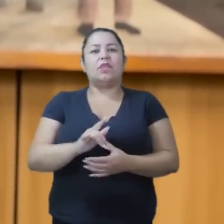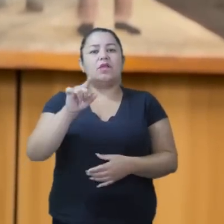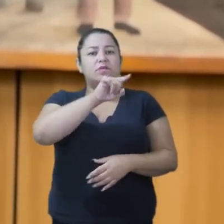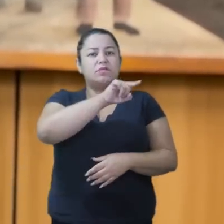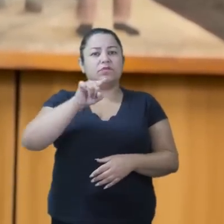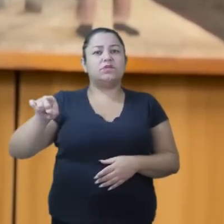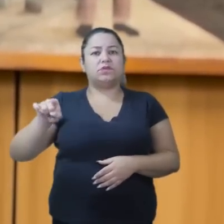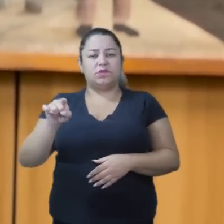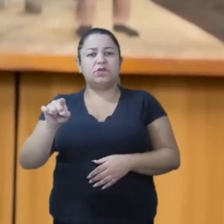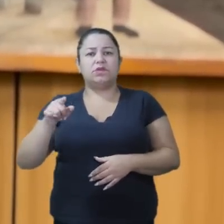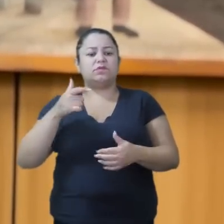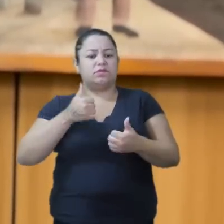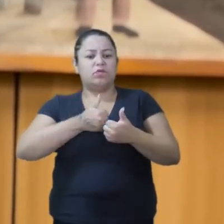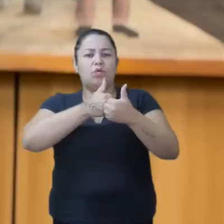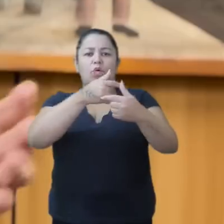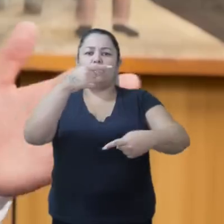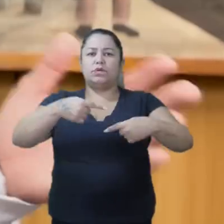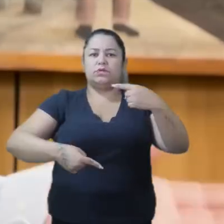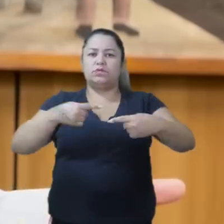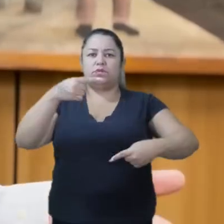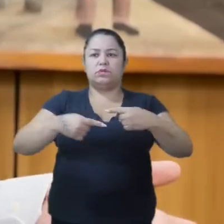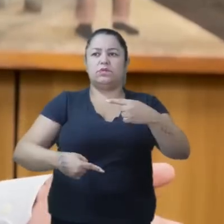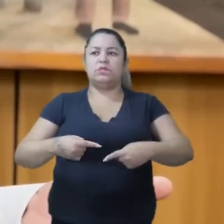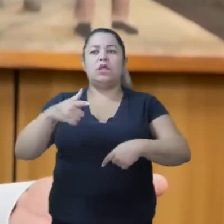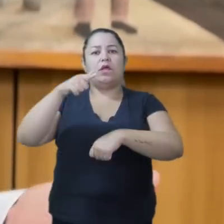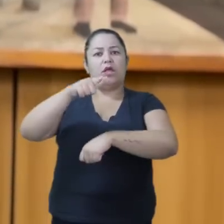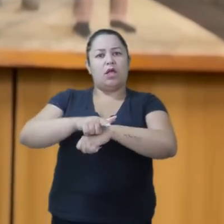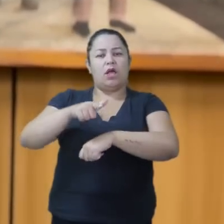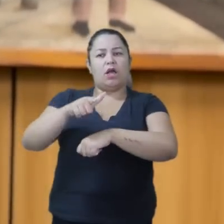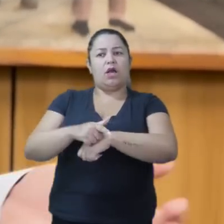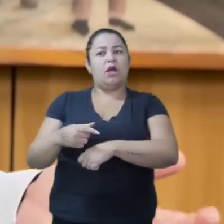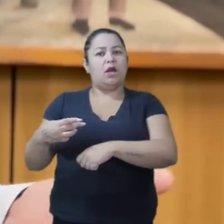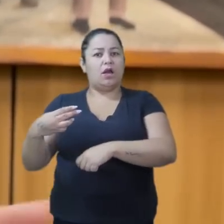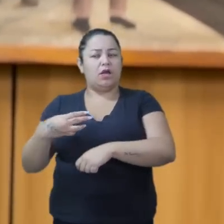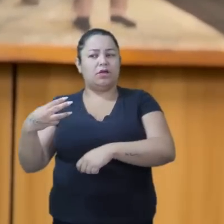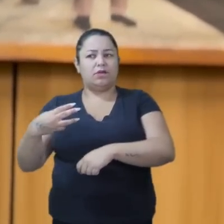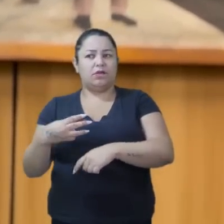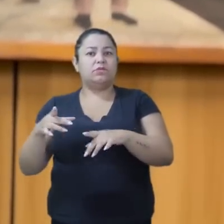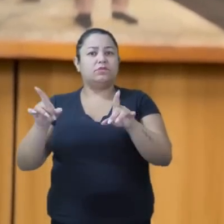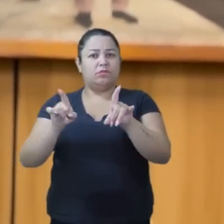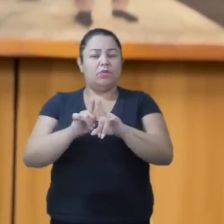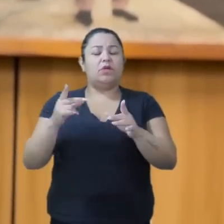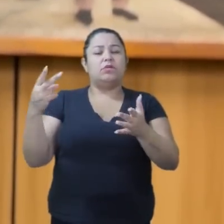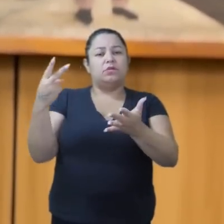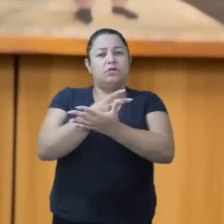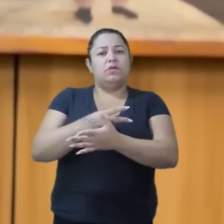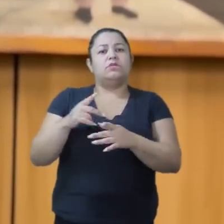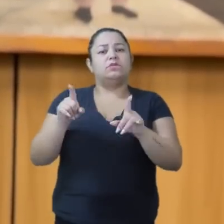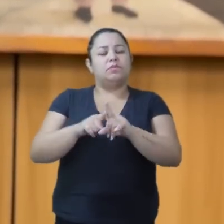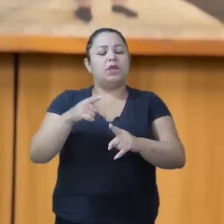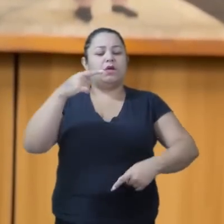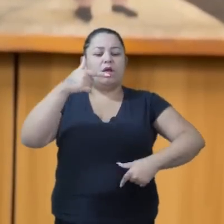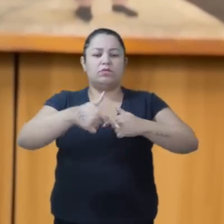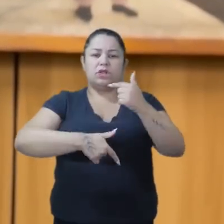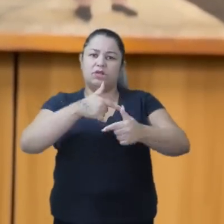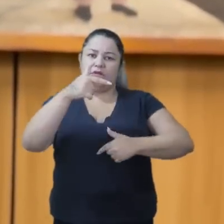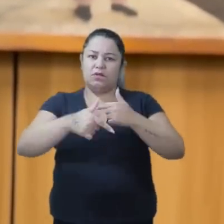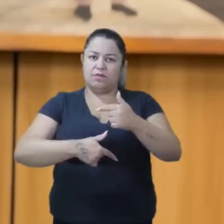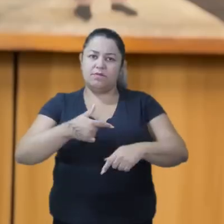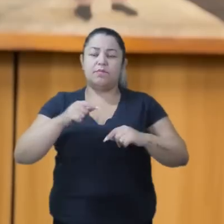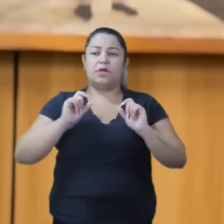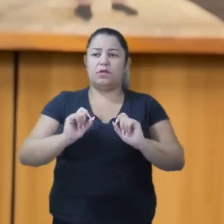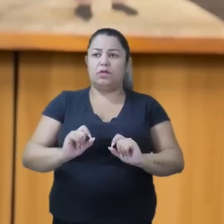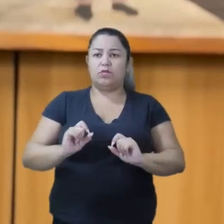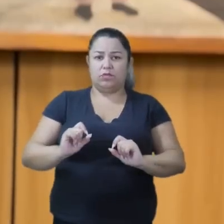acompanham todo o debate do papel da terceirização exacerbada que leva ao trabalho degradante,